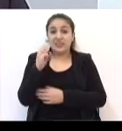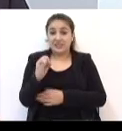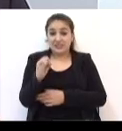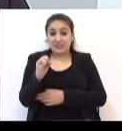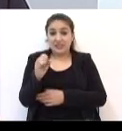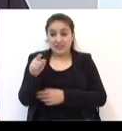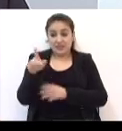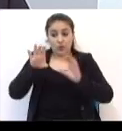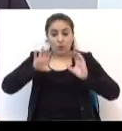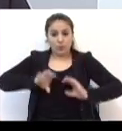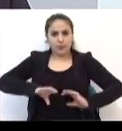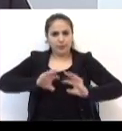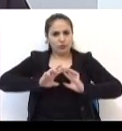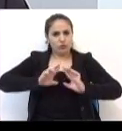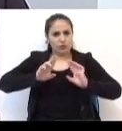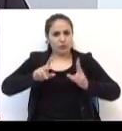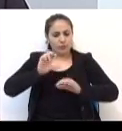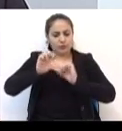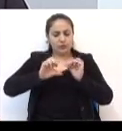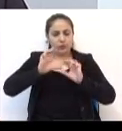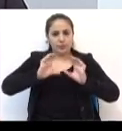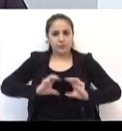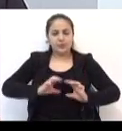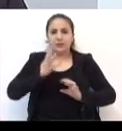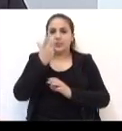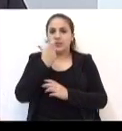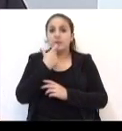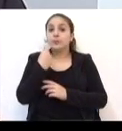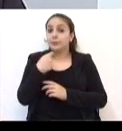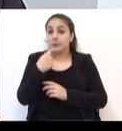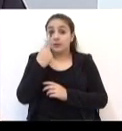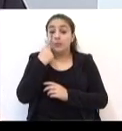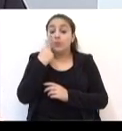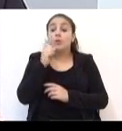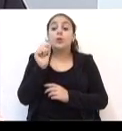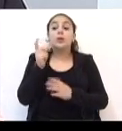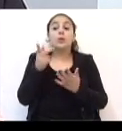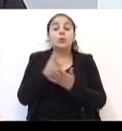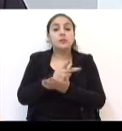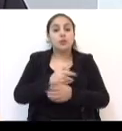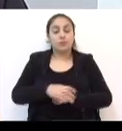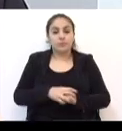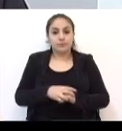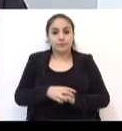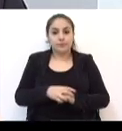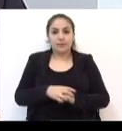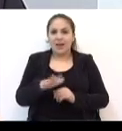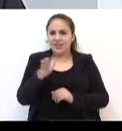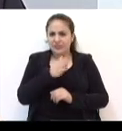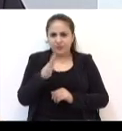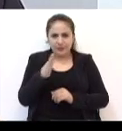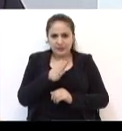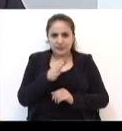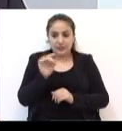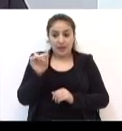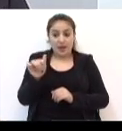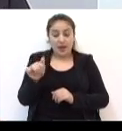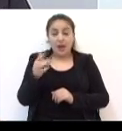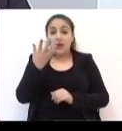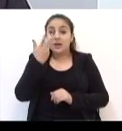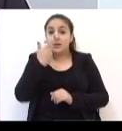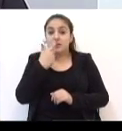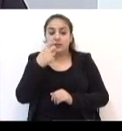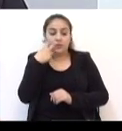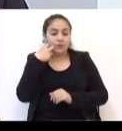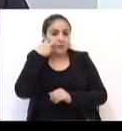esse tipo de comportamento, mudança de comportamento da criança, deve sim ser verificado o que ocorre. Muitas vezes ela, com vergonha